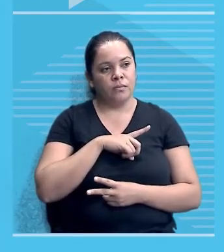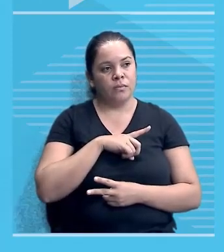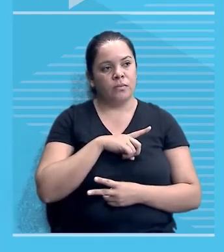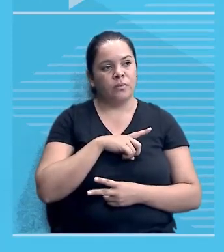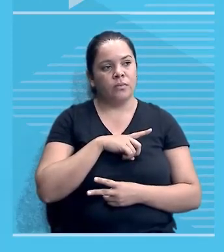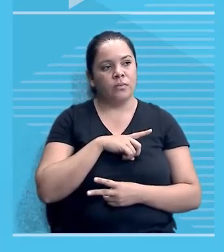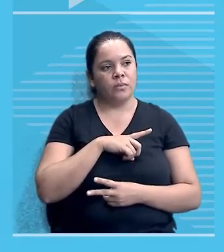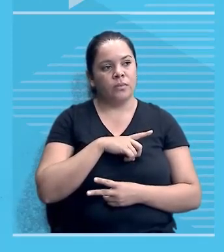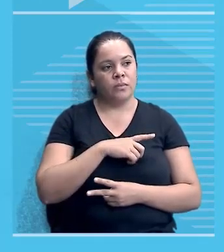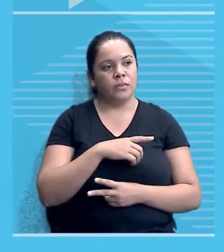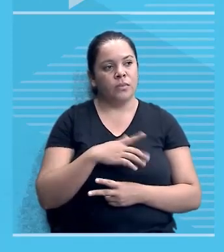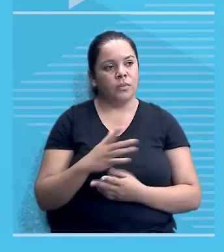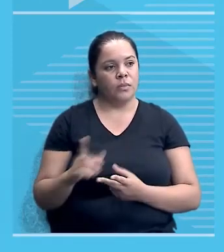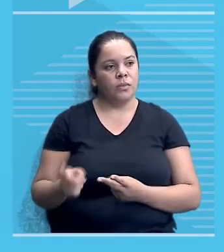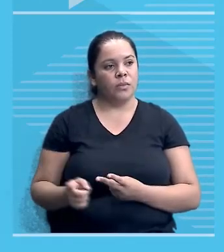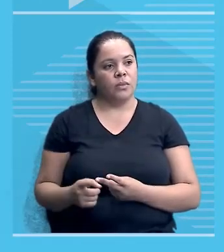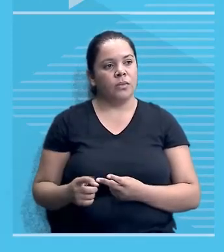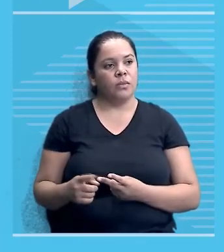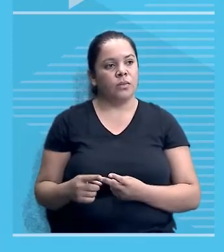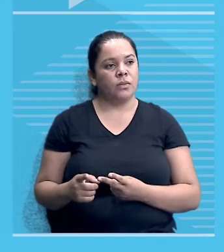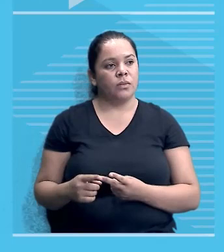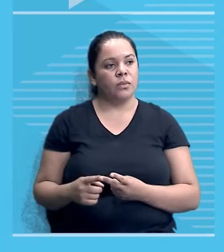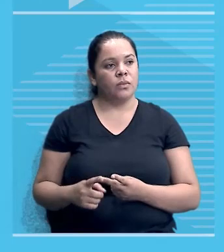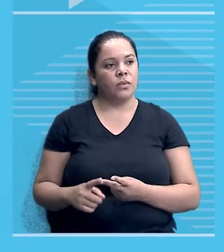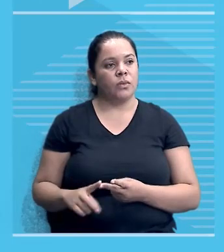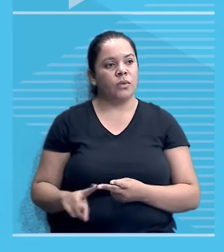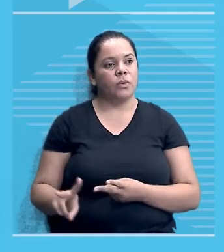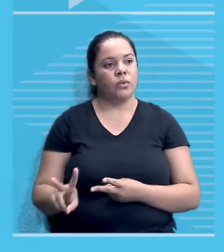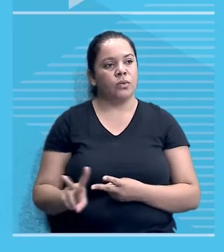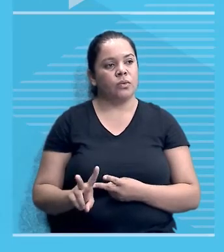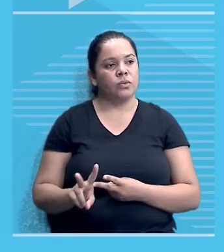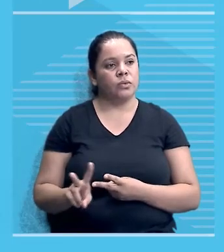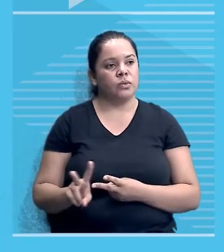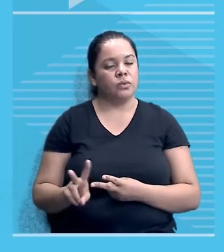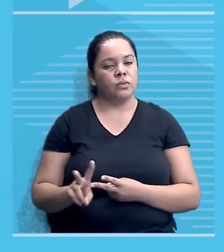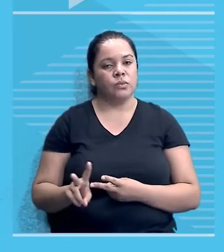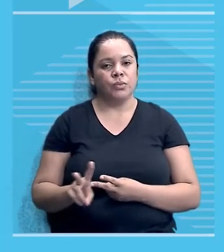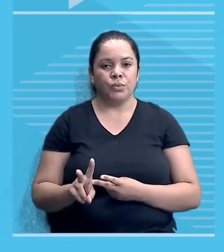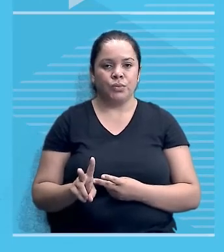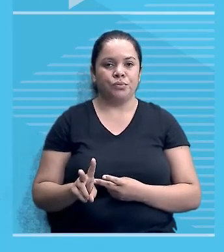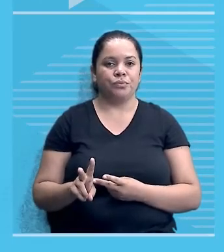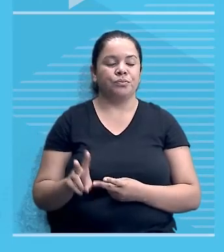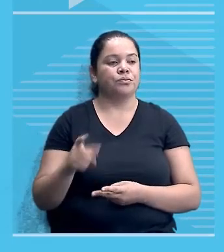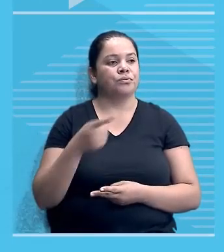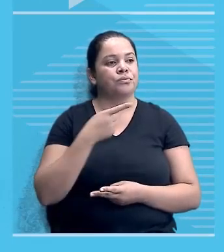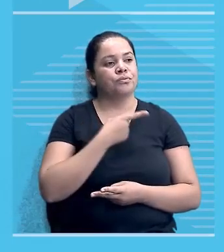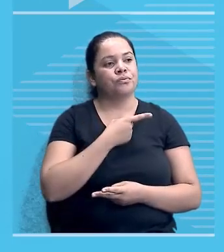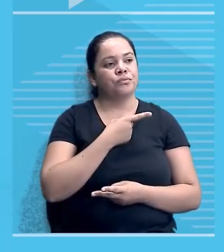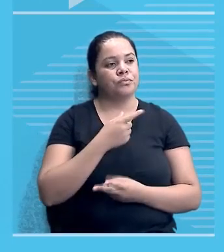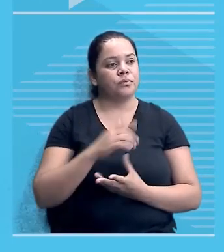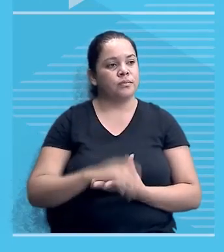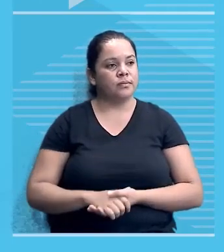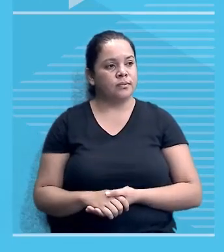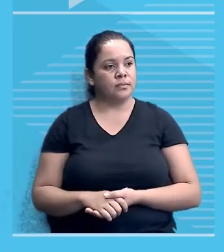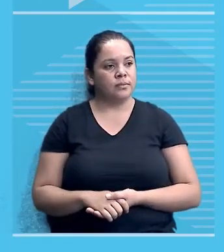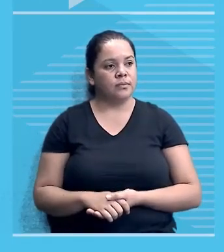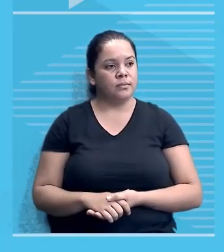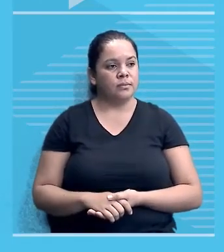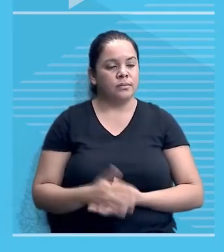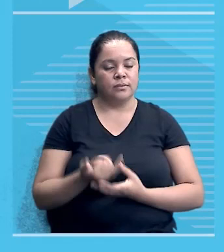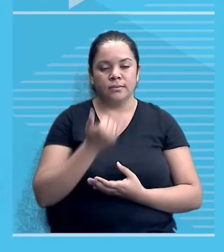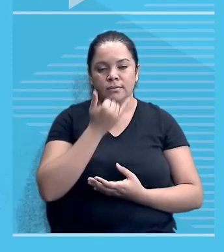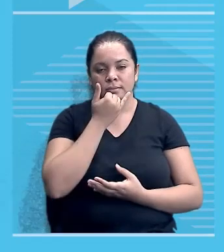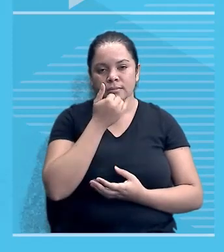analisar o surgimento aí das cidades e suas características marcantes em países desenvolvidos